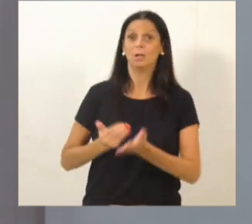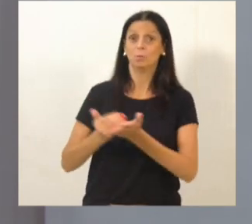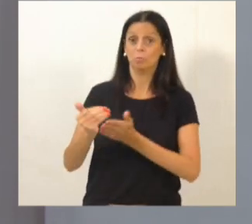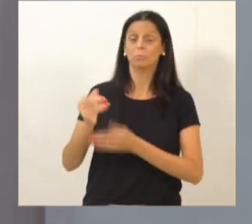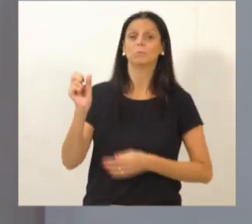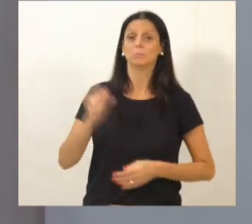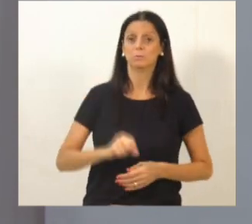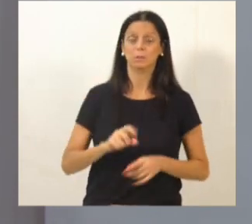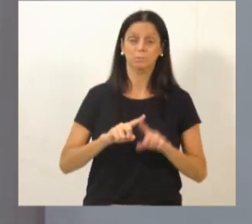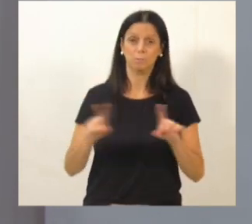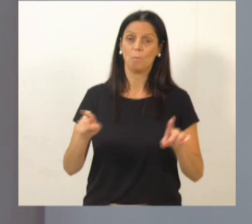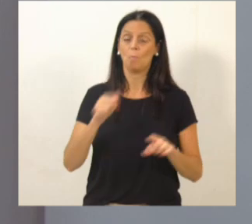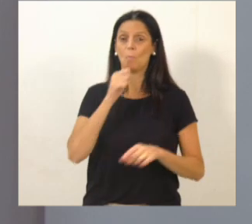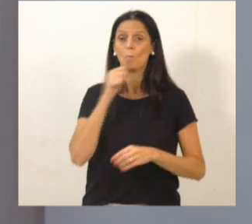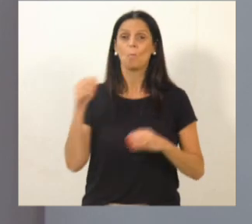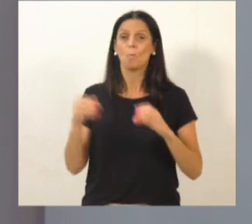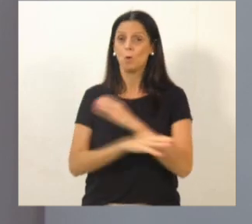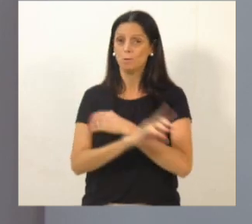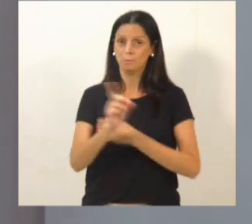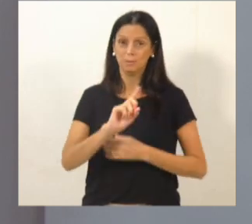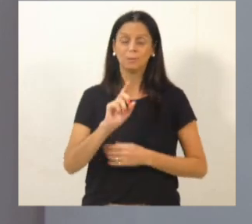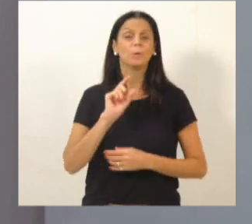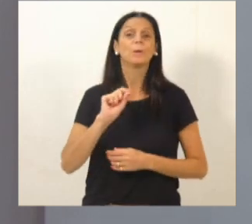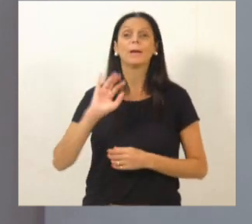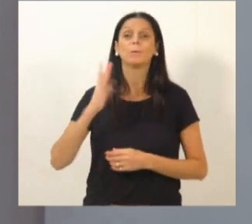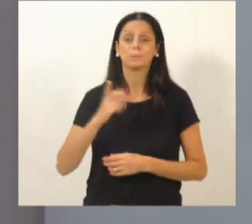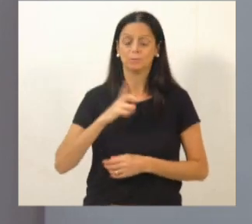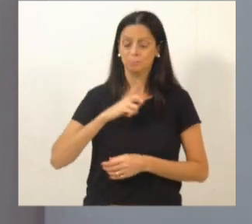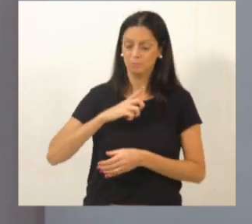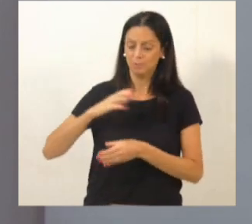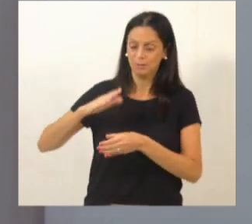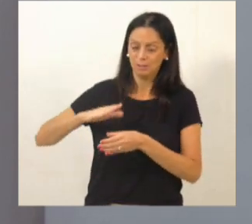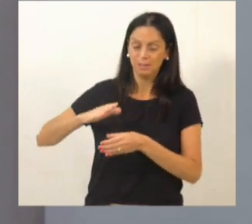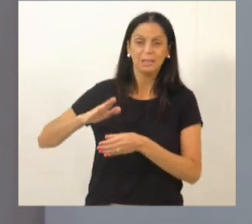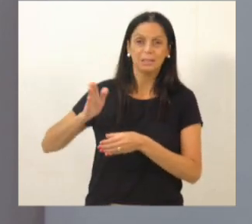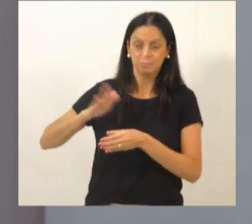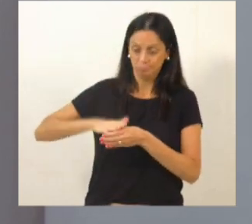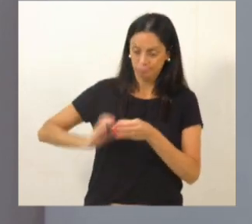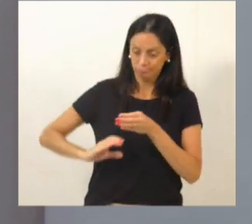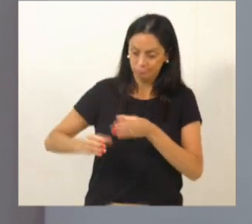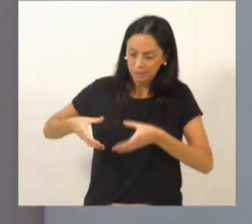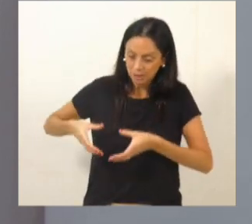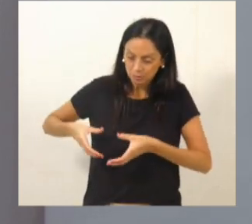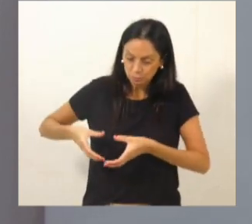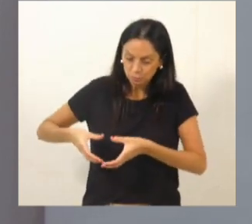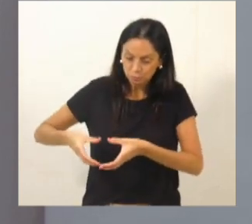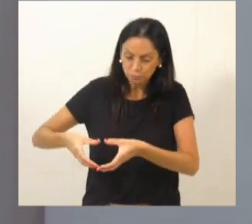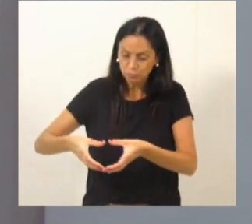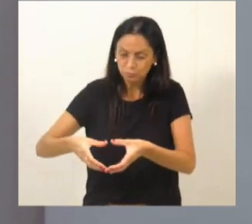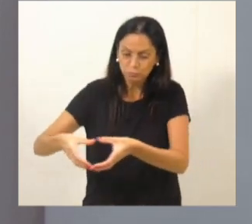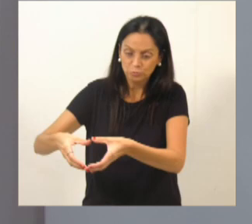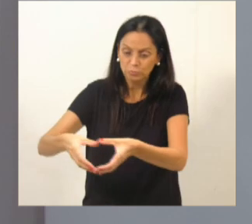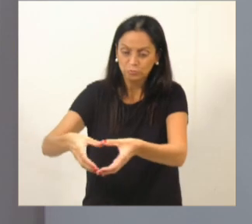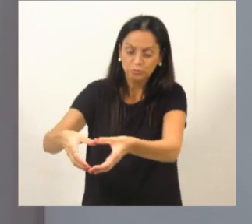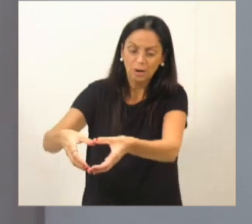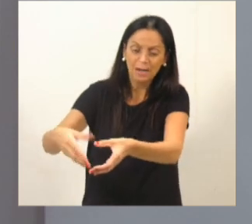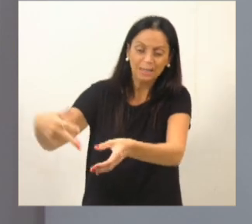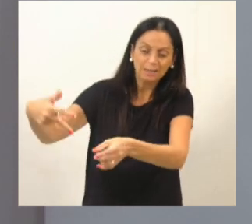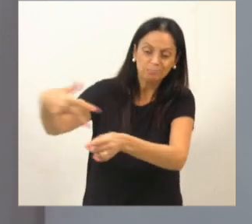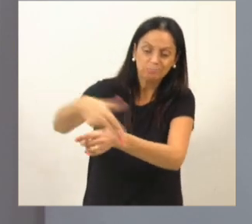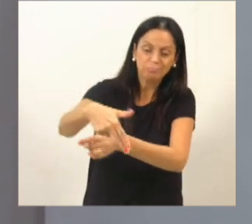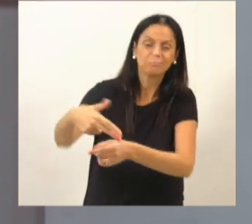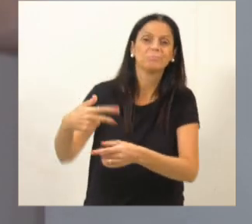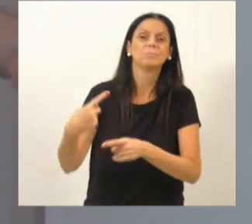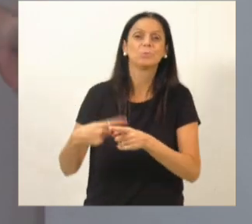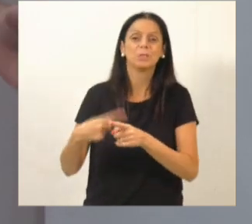Então, teve um pedaço de rede que foi feito, que naquele momento ligou nada até lugar nenhum, porque ele foi interrompido. E